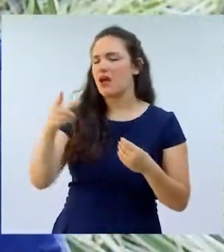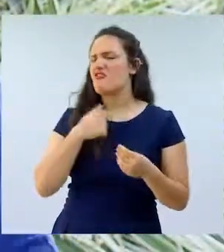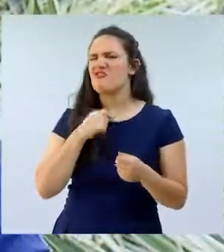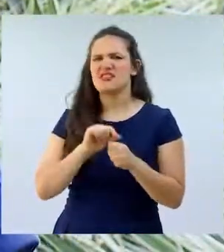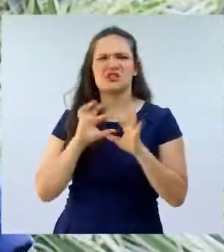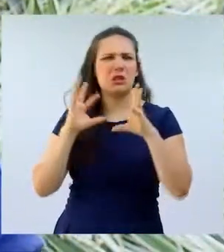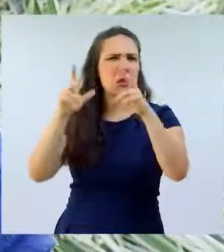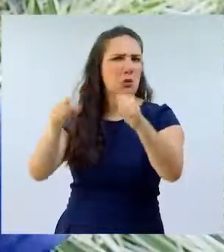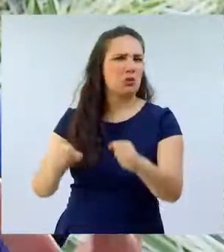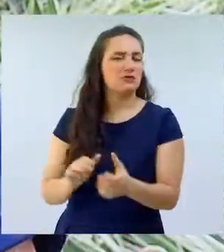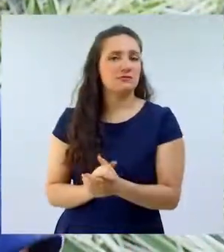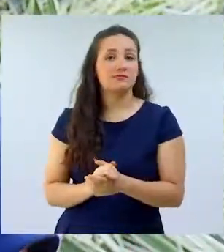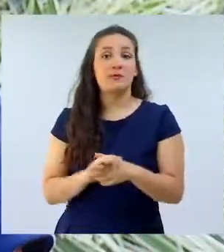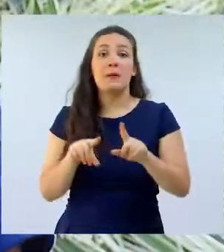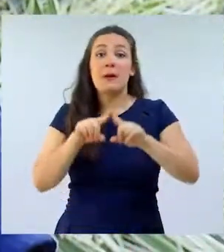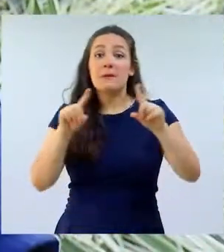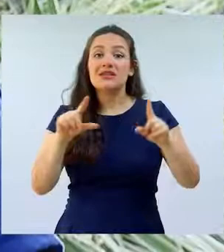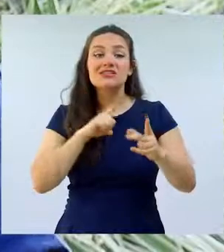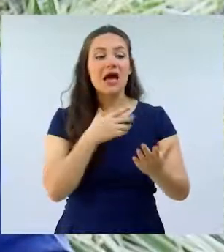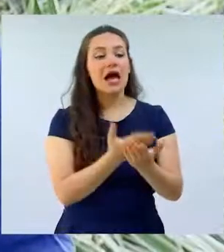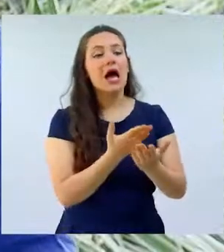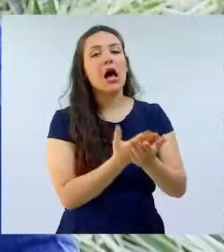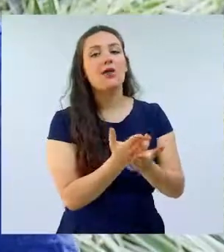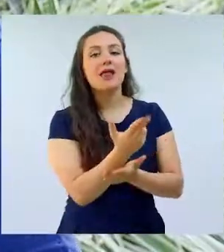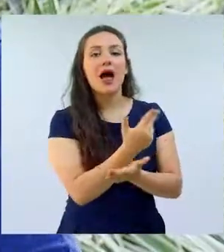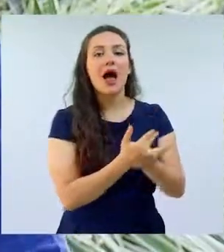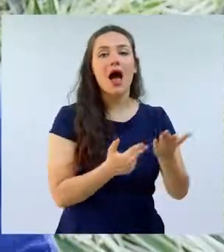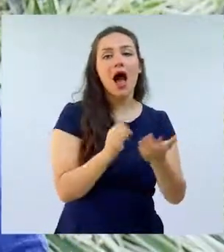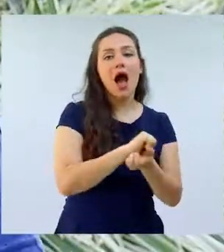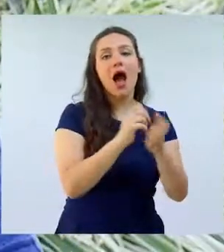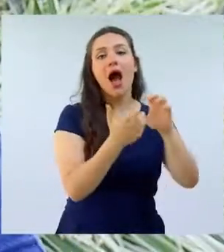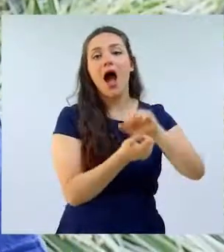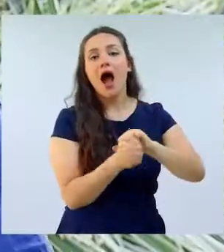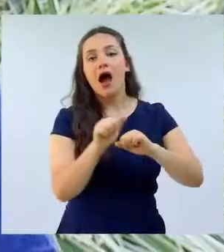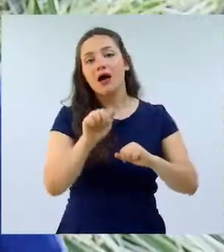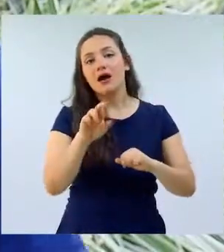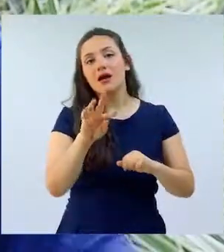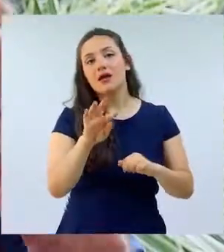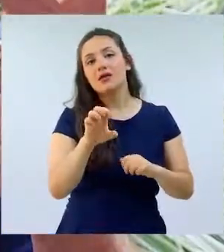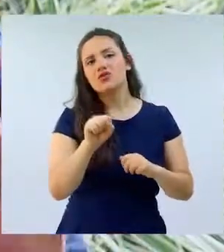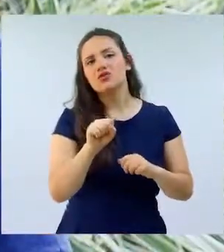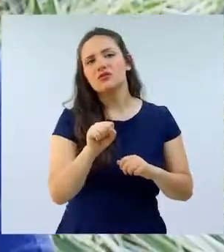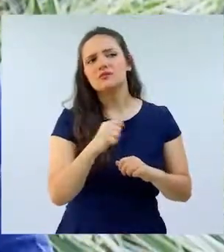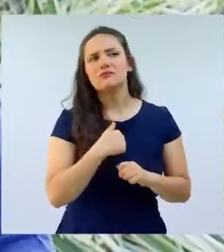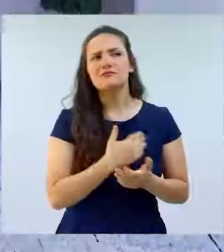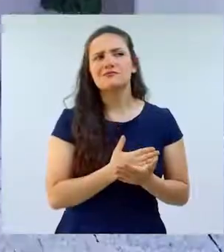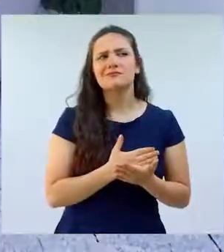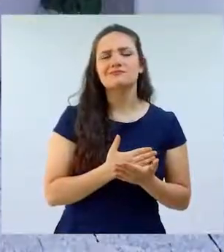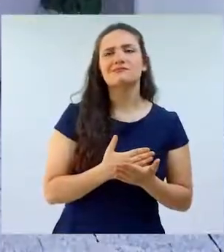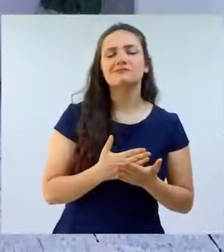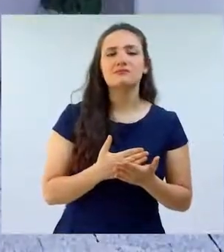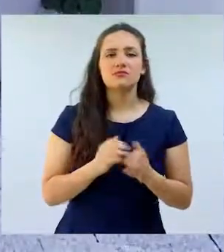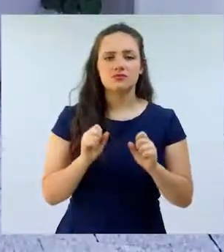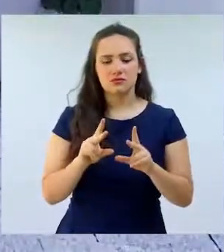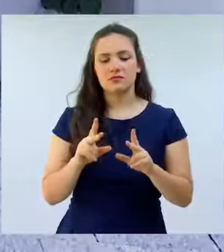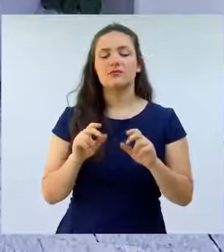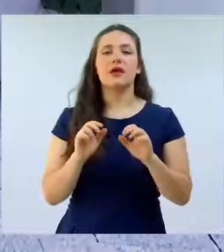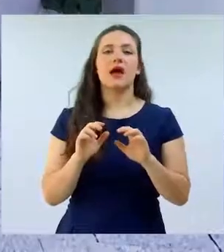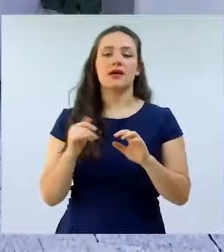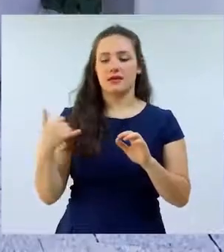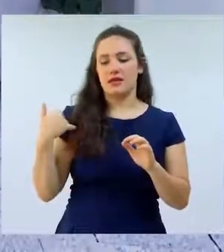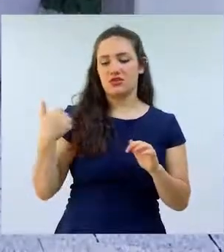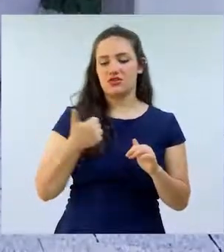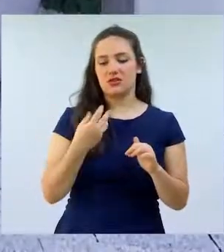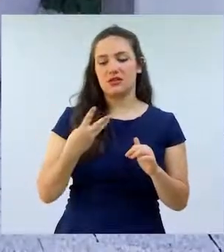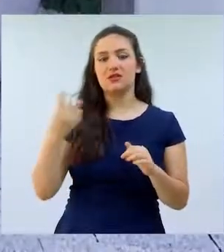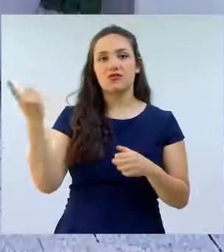daí. E também tinha as aulas de artes, né? Eu acho que daí começou a surgir assim, aquele veio. E com 13 anos de idade, eu voltei